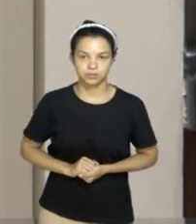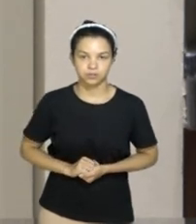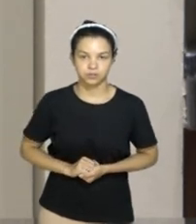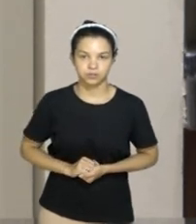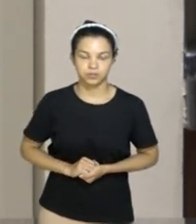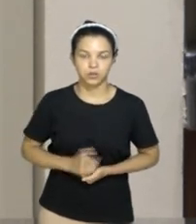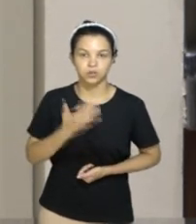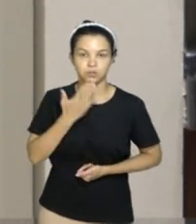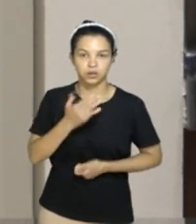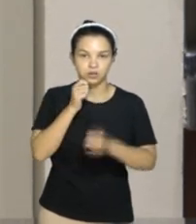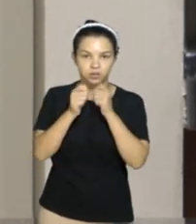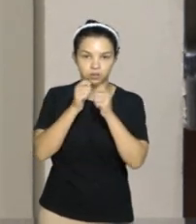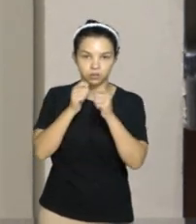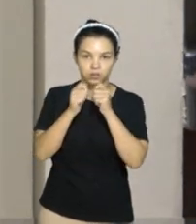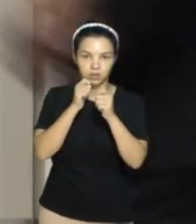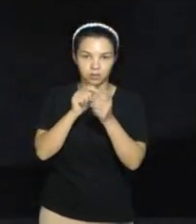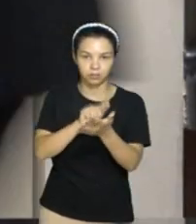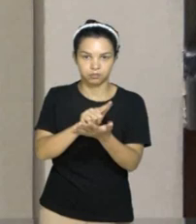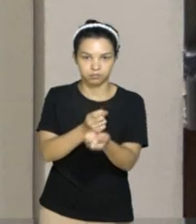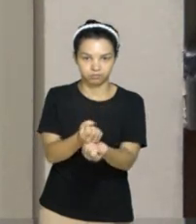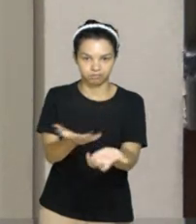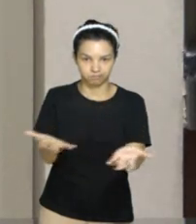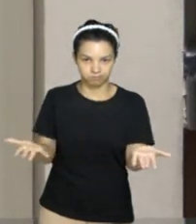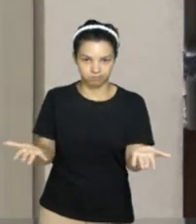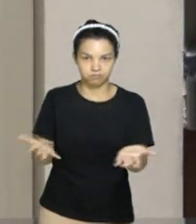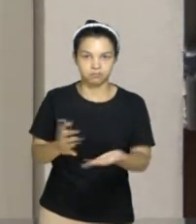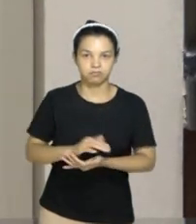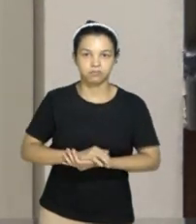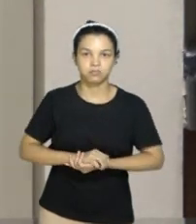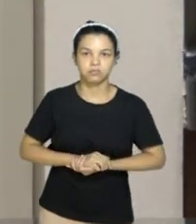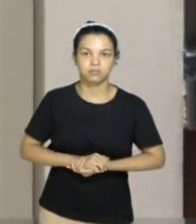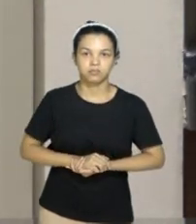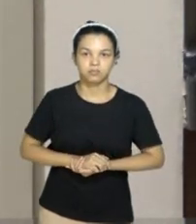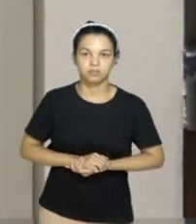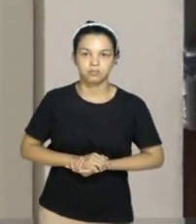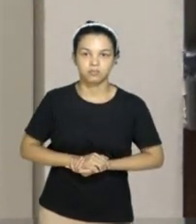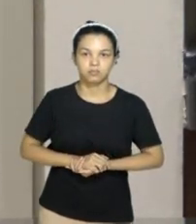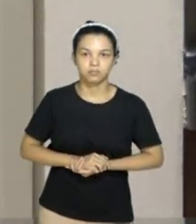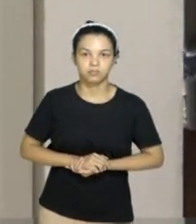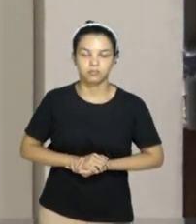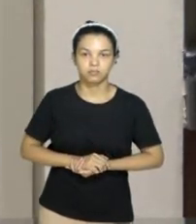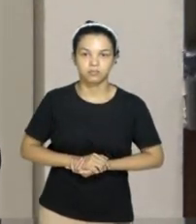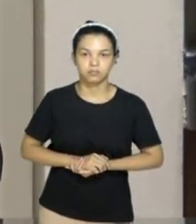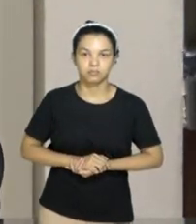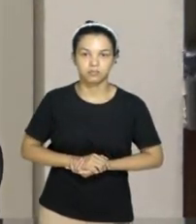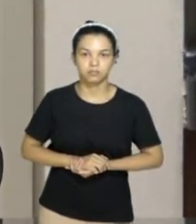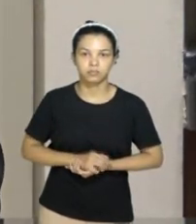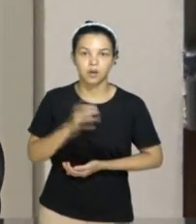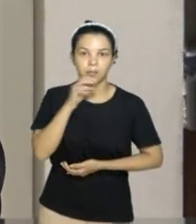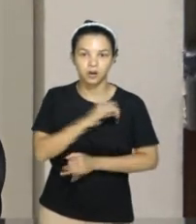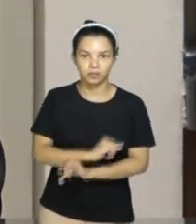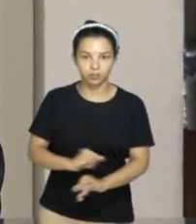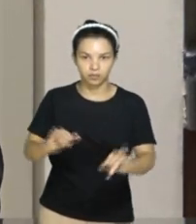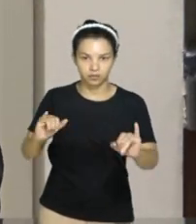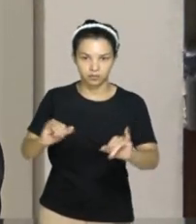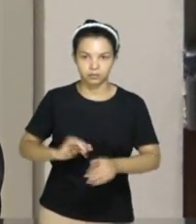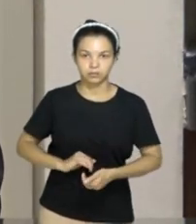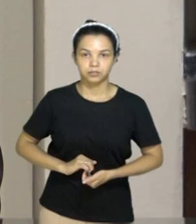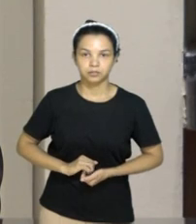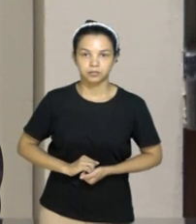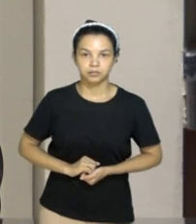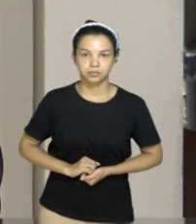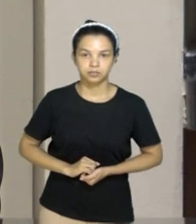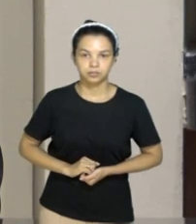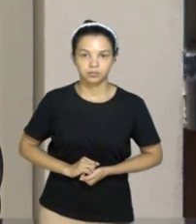solicito assessoria que proceda a distribuição do expediente Breves Comunicações